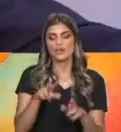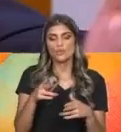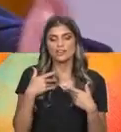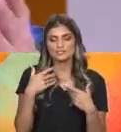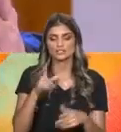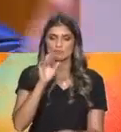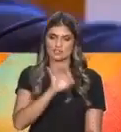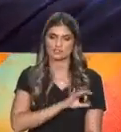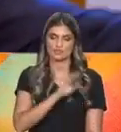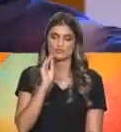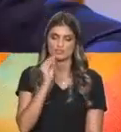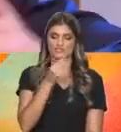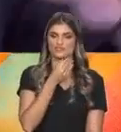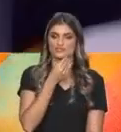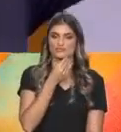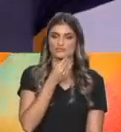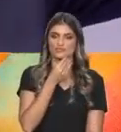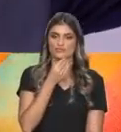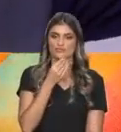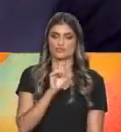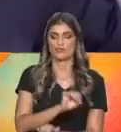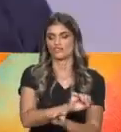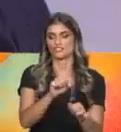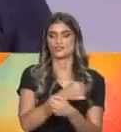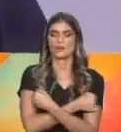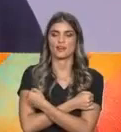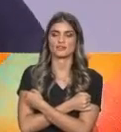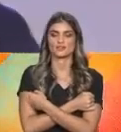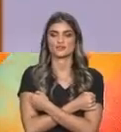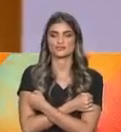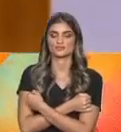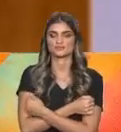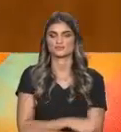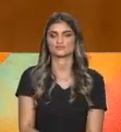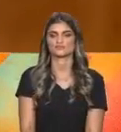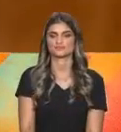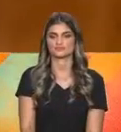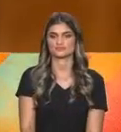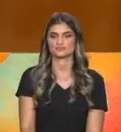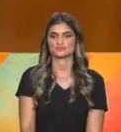senhoras um beijinho e para vós um abraço. Ora!